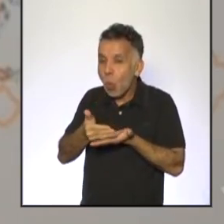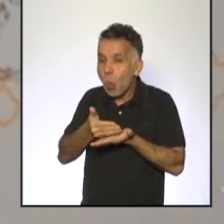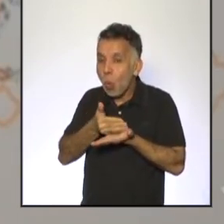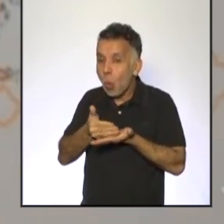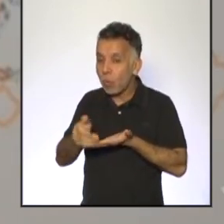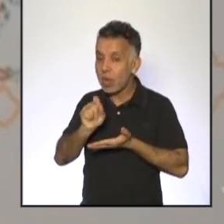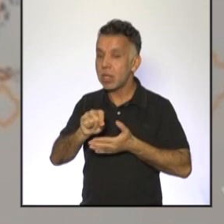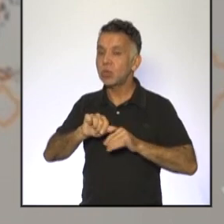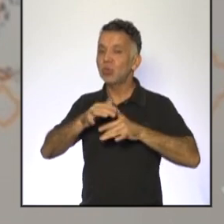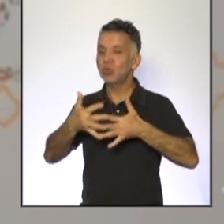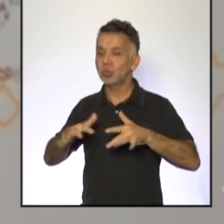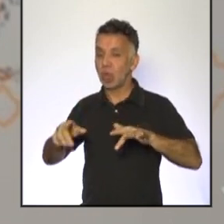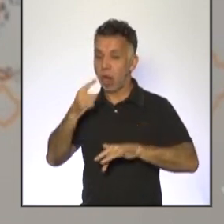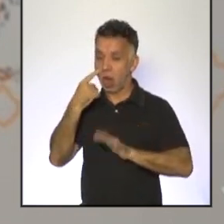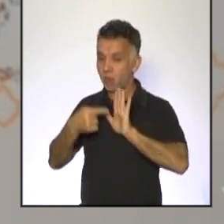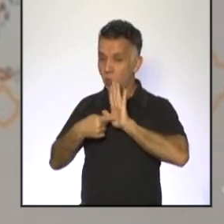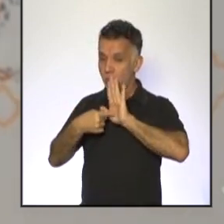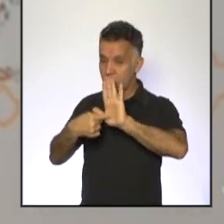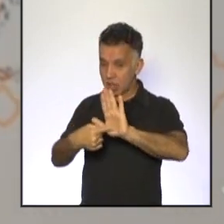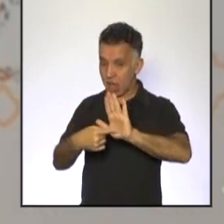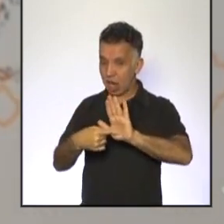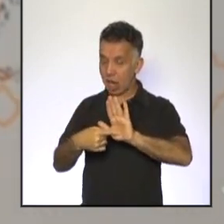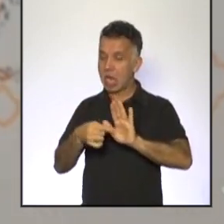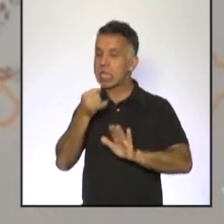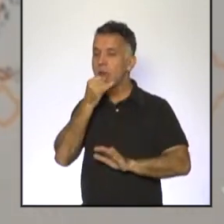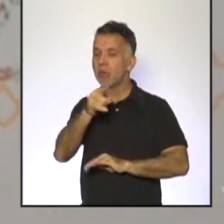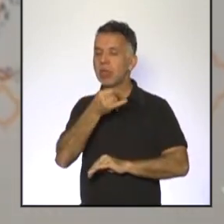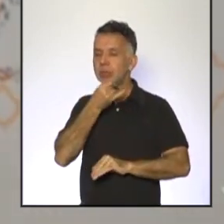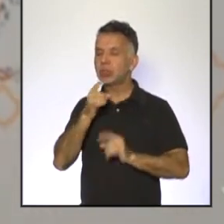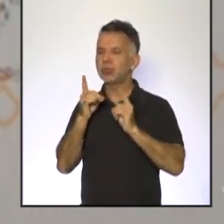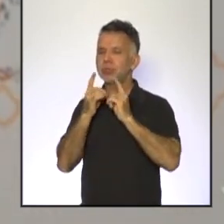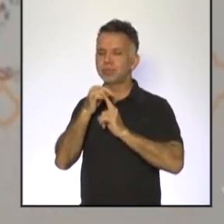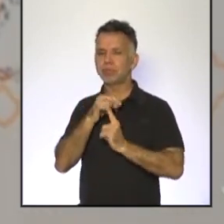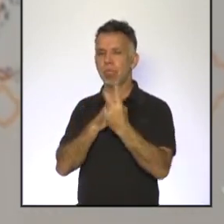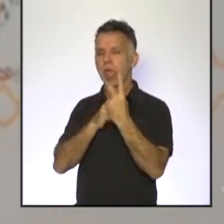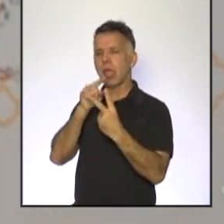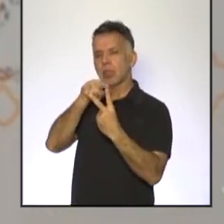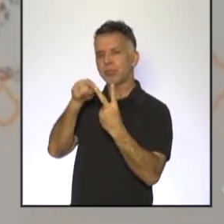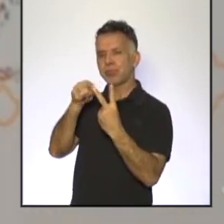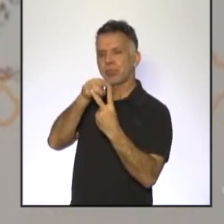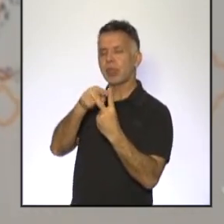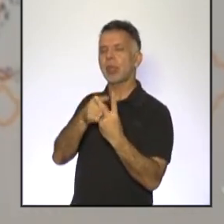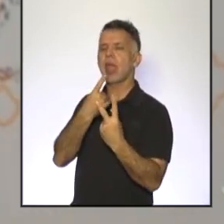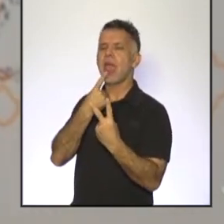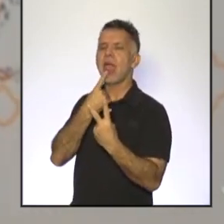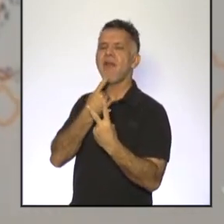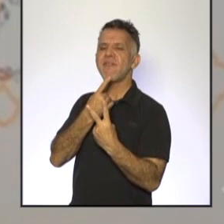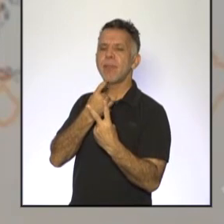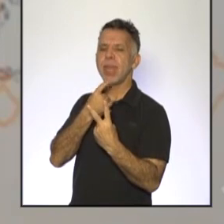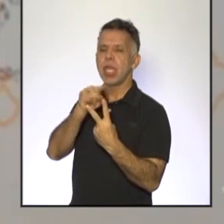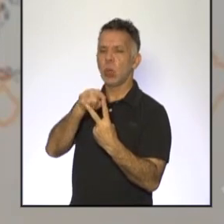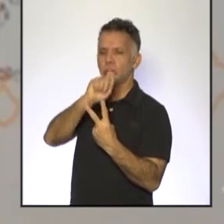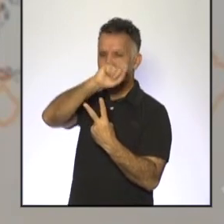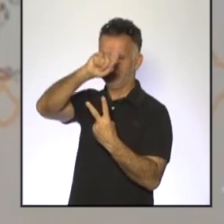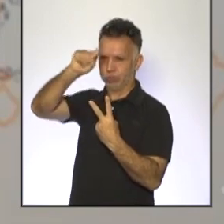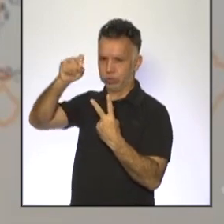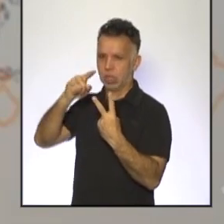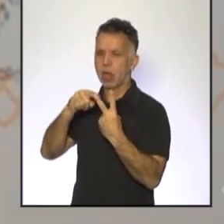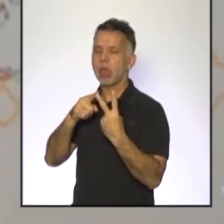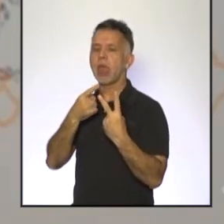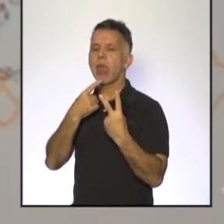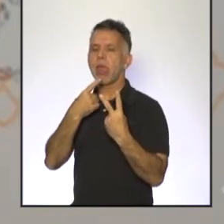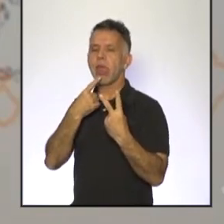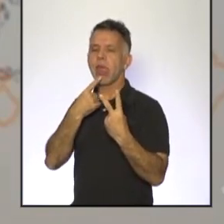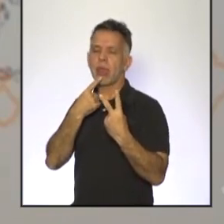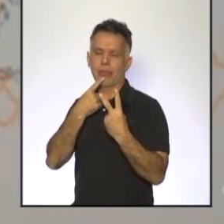de forma muito didática. Eu tenho um pincel vermelho e um pincel verde.